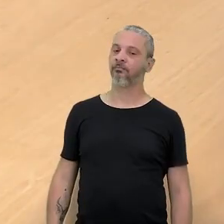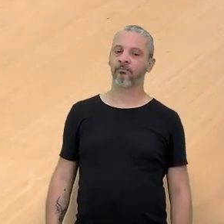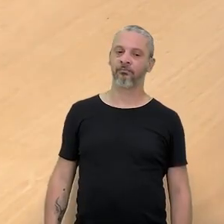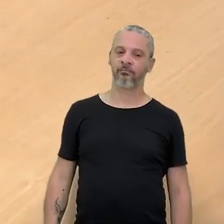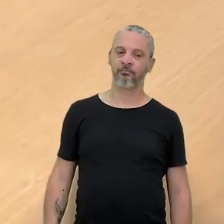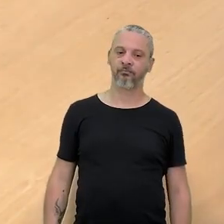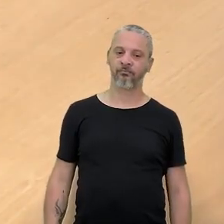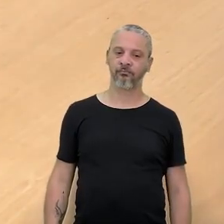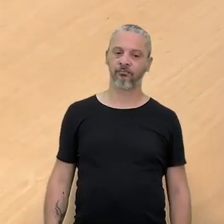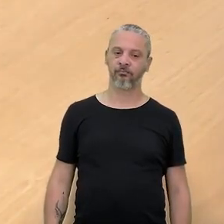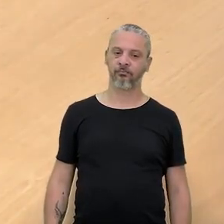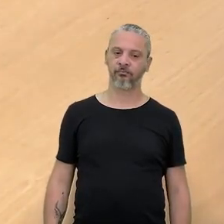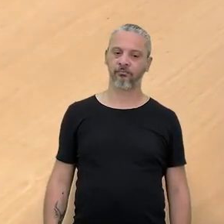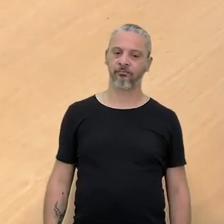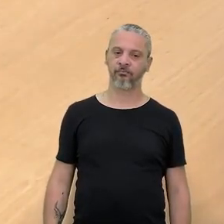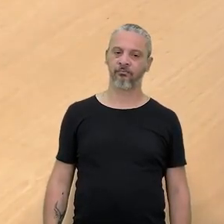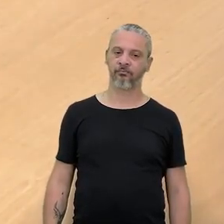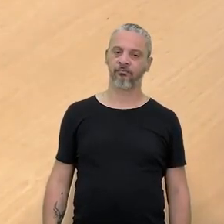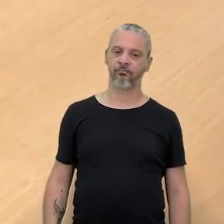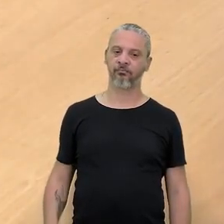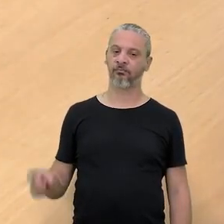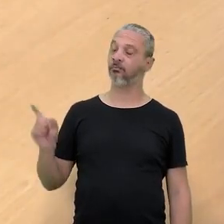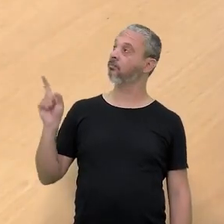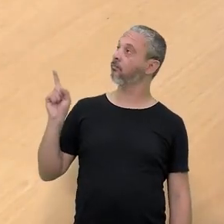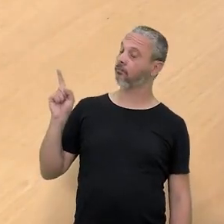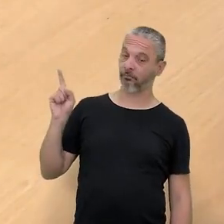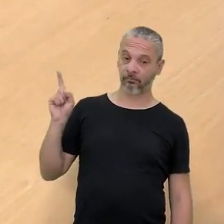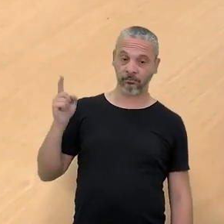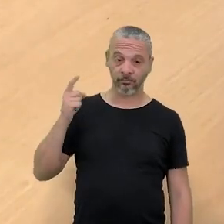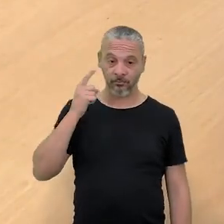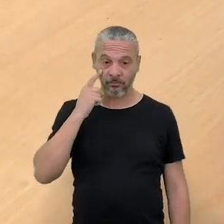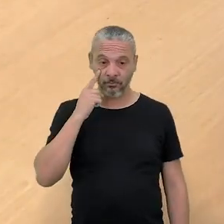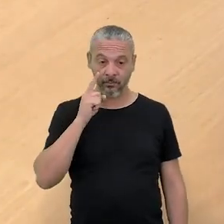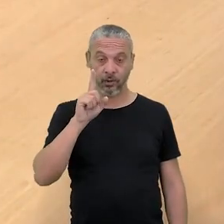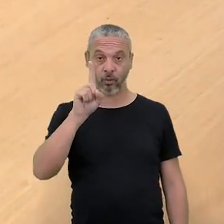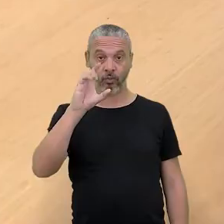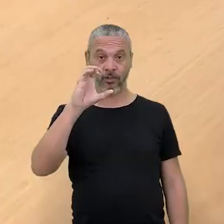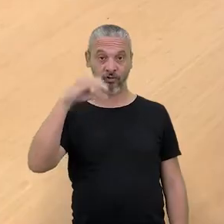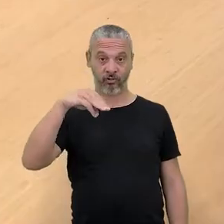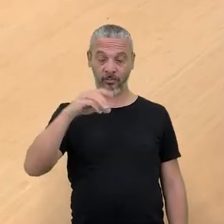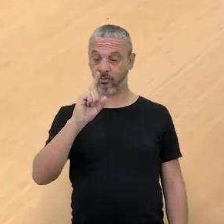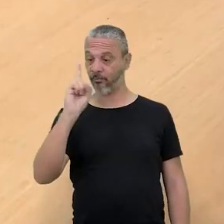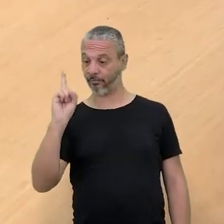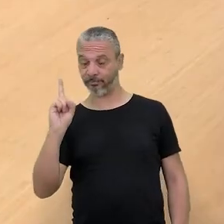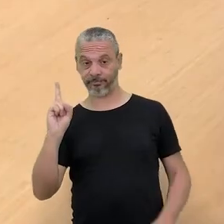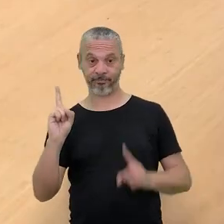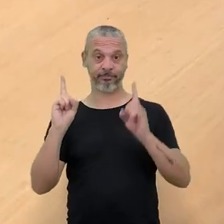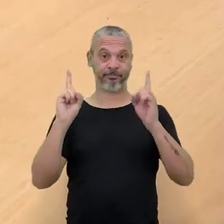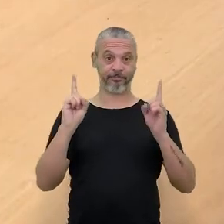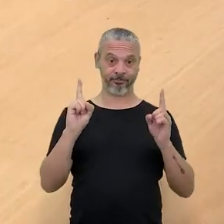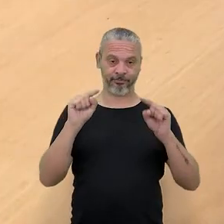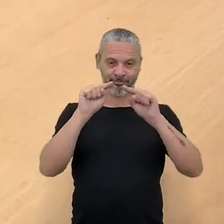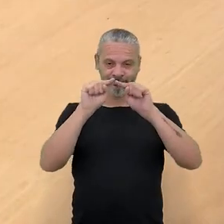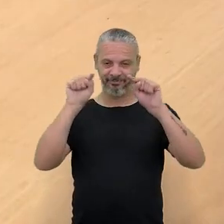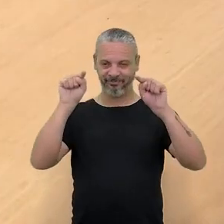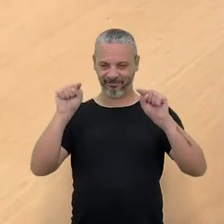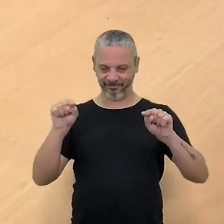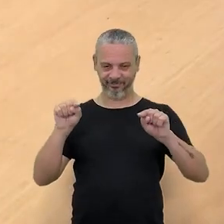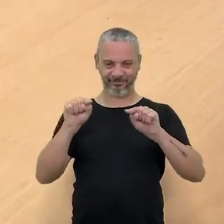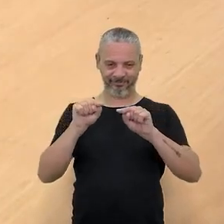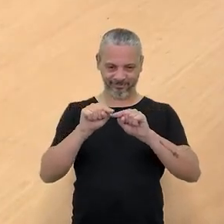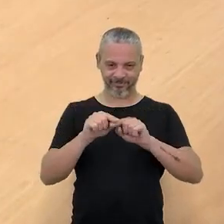aqui. É mais ou menos aqui. Então, eu tenho aqui 1 centímetro de cada lado, estou marcando os 2